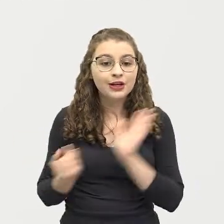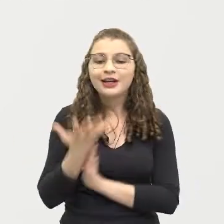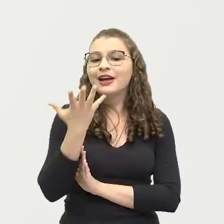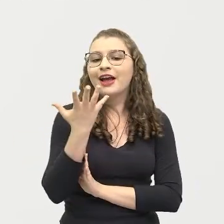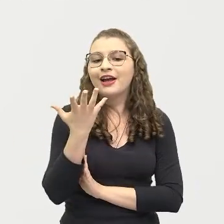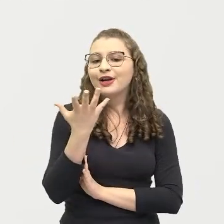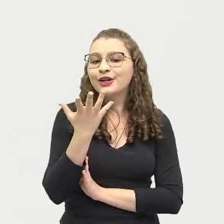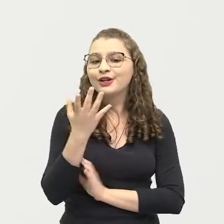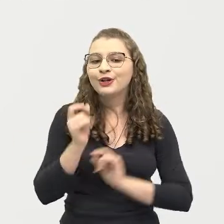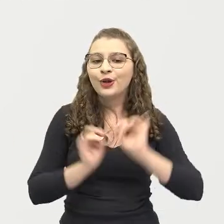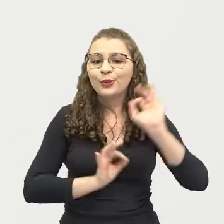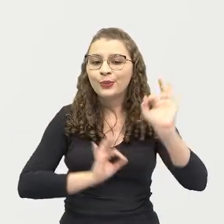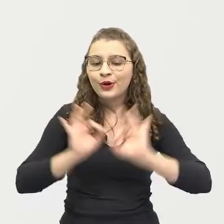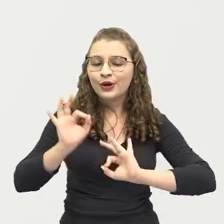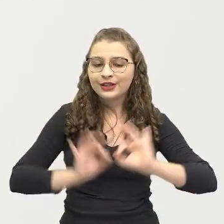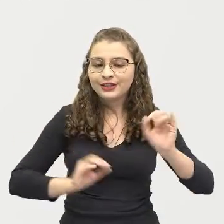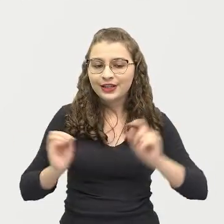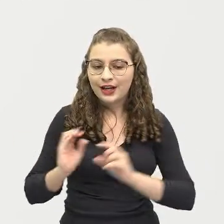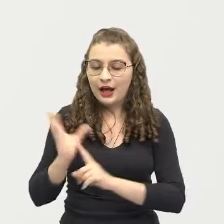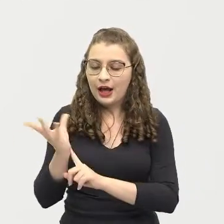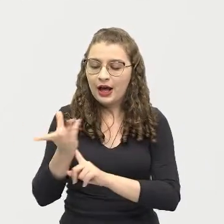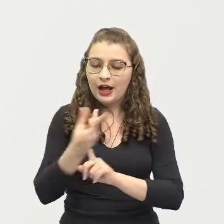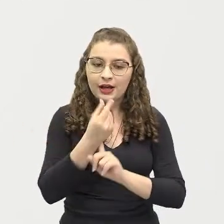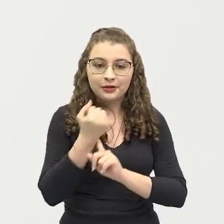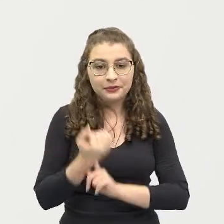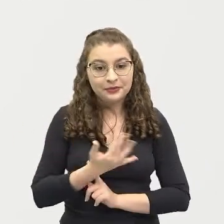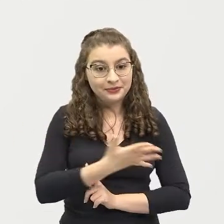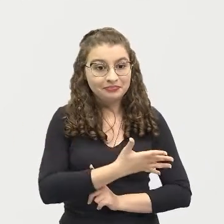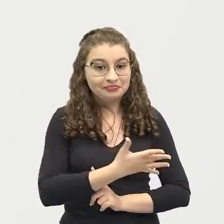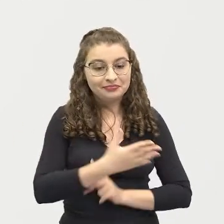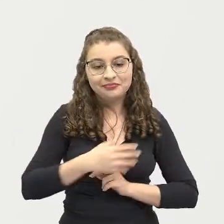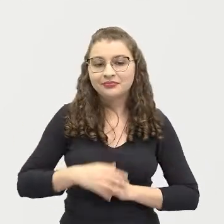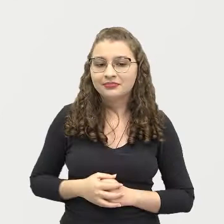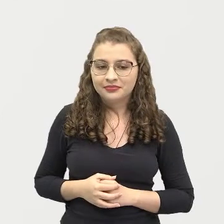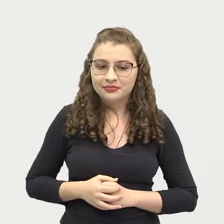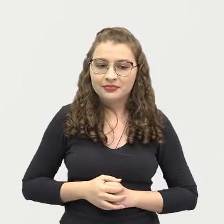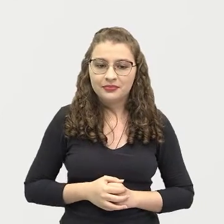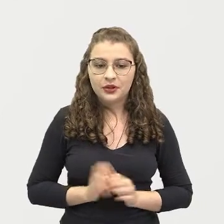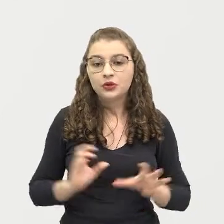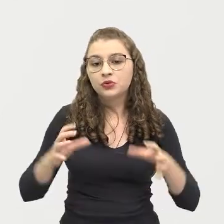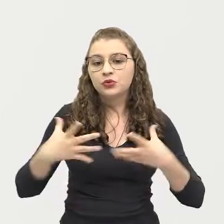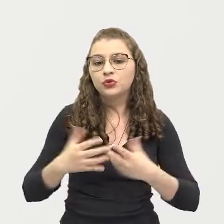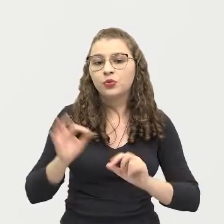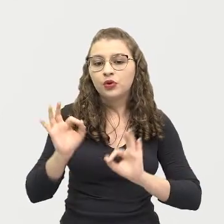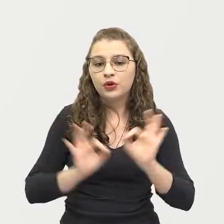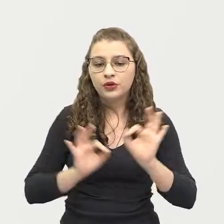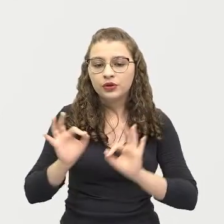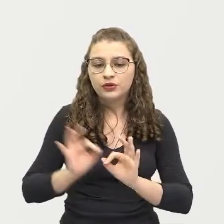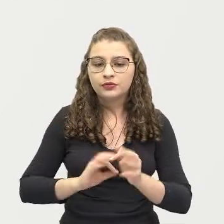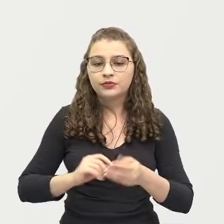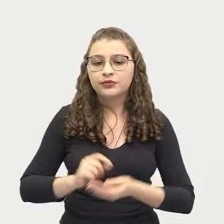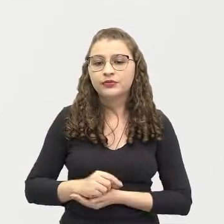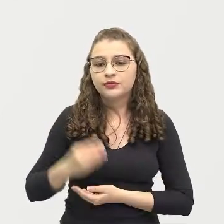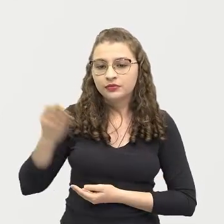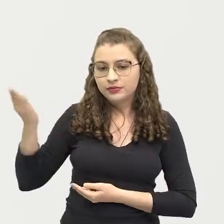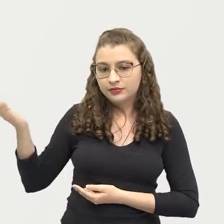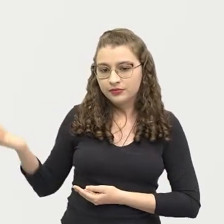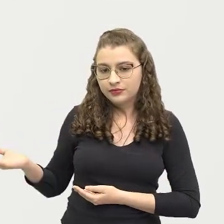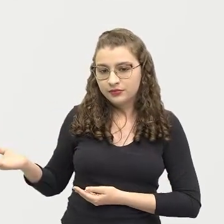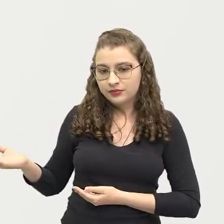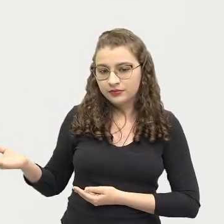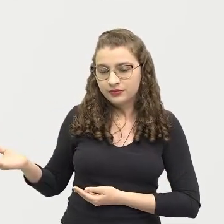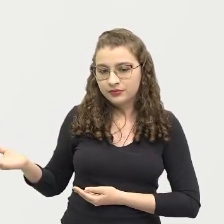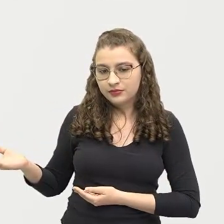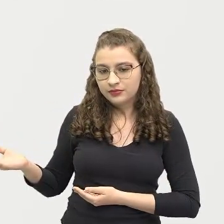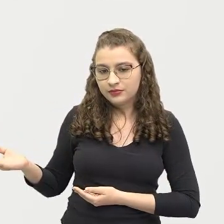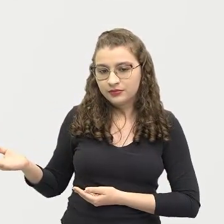de realizar uma Semana de Arte Moderna. O grupo foi formado por Oswald de Andrade,